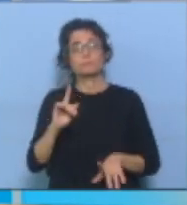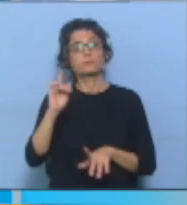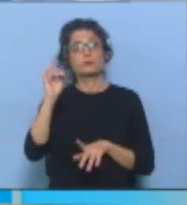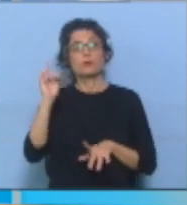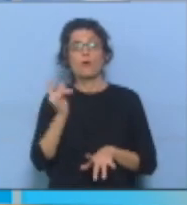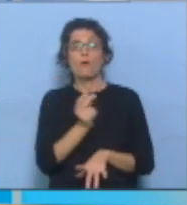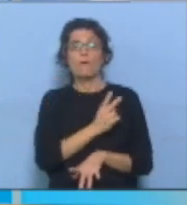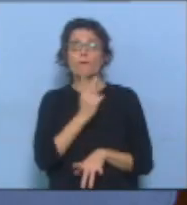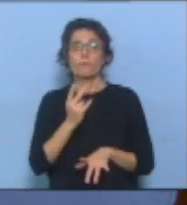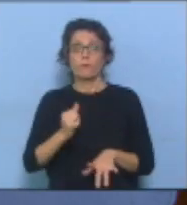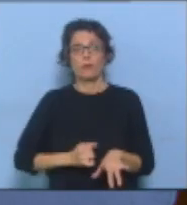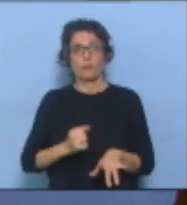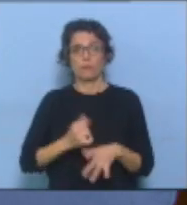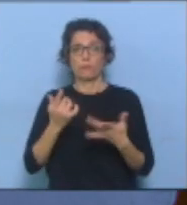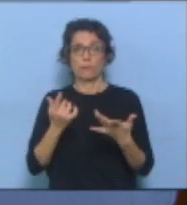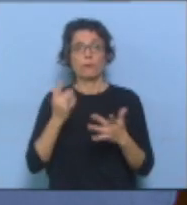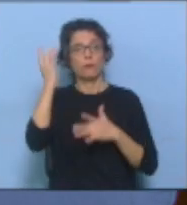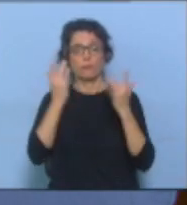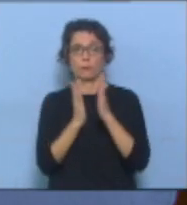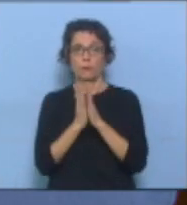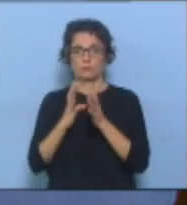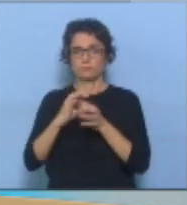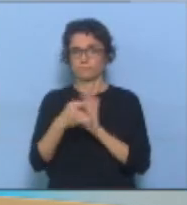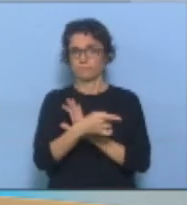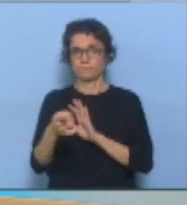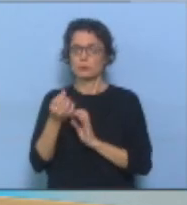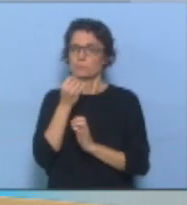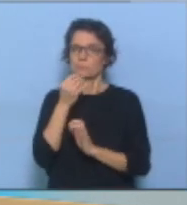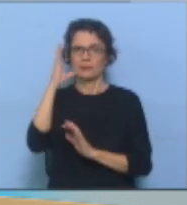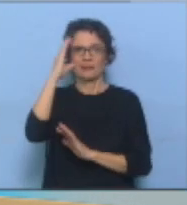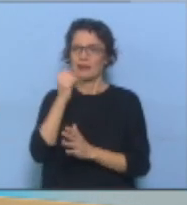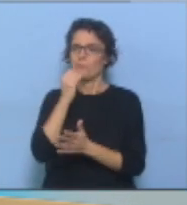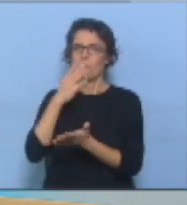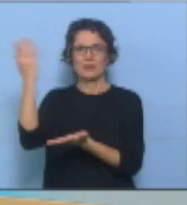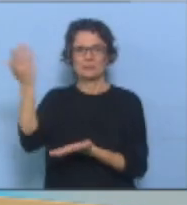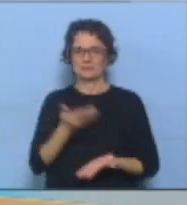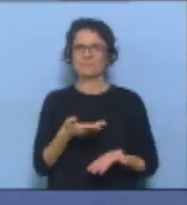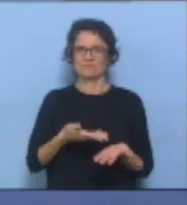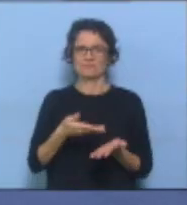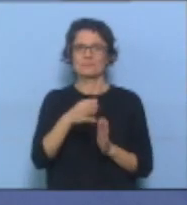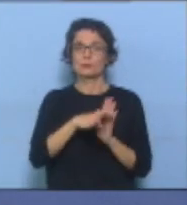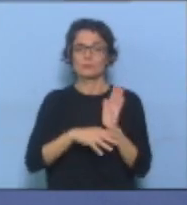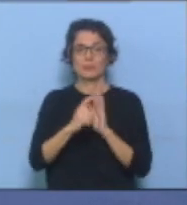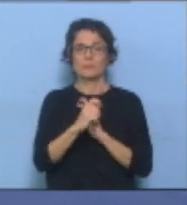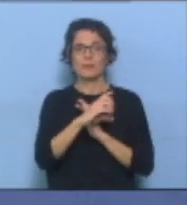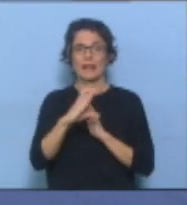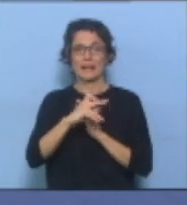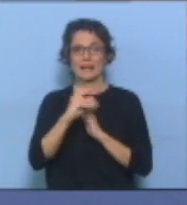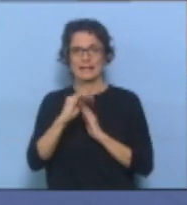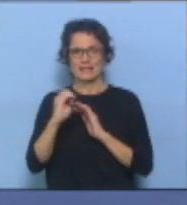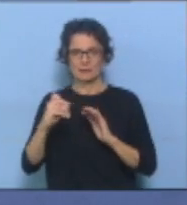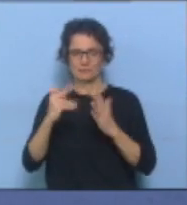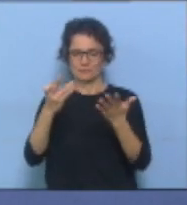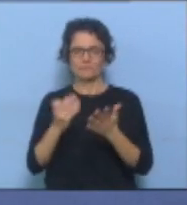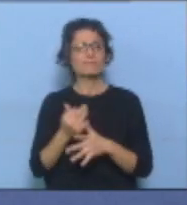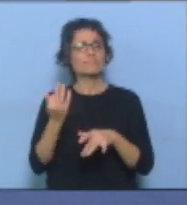Teologia da Universidade Católica Portuguesa. Muito boa tarde, obrigado por estar aqui no programa Eclésia. Festa